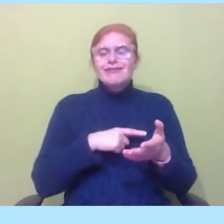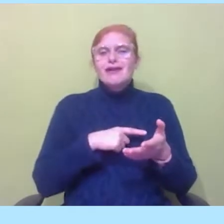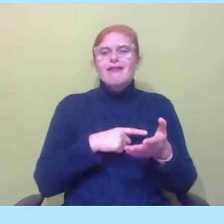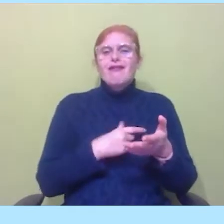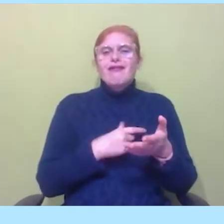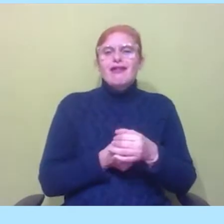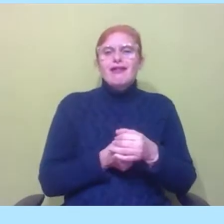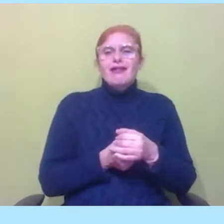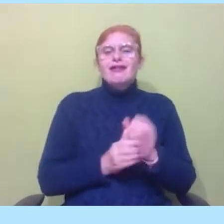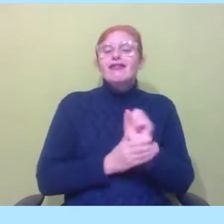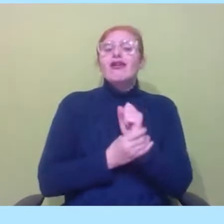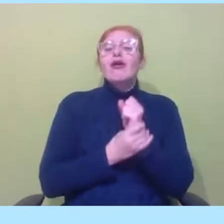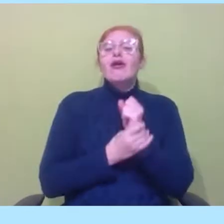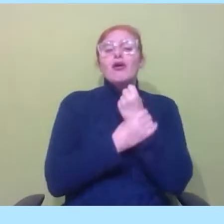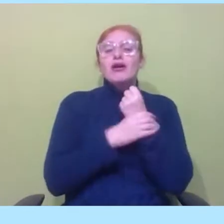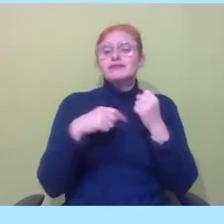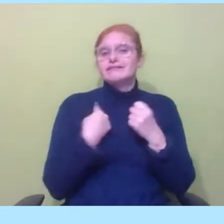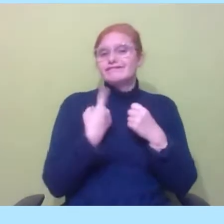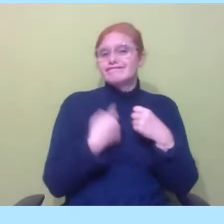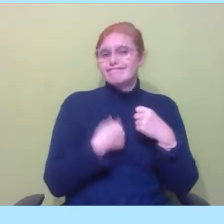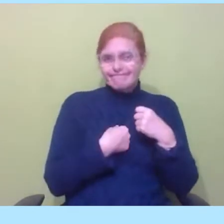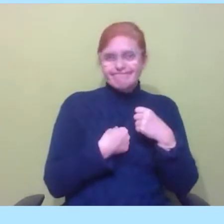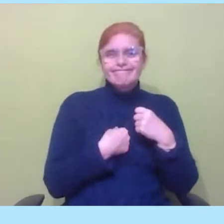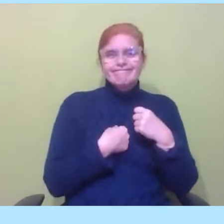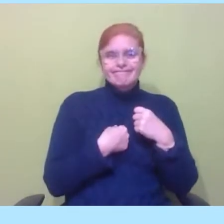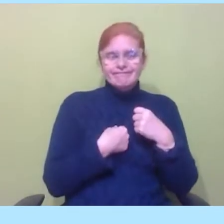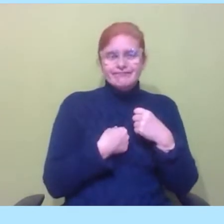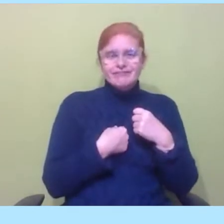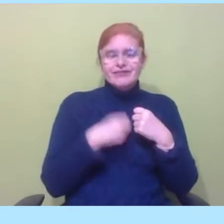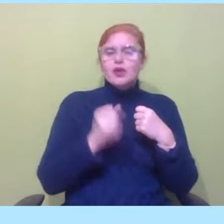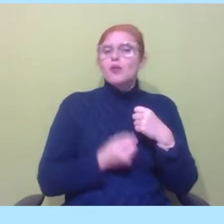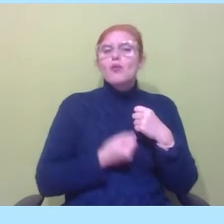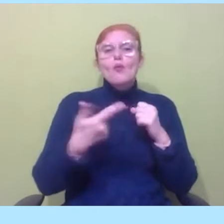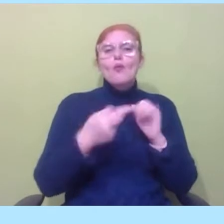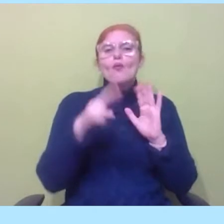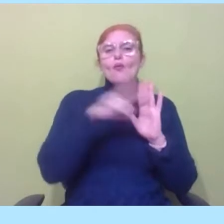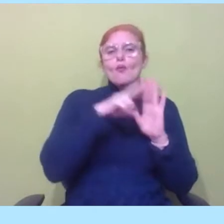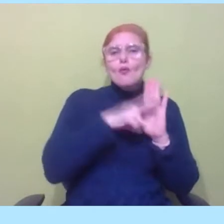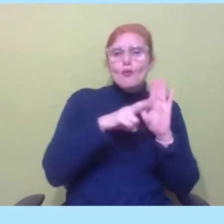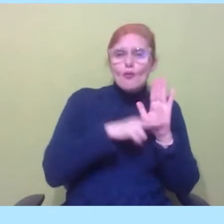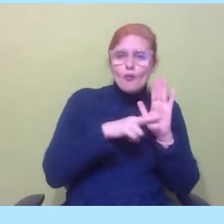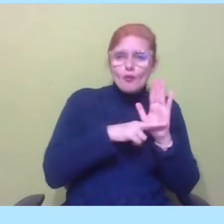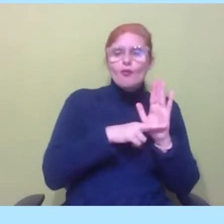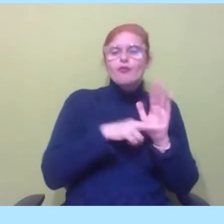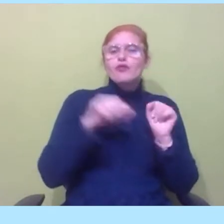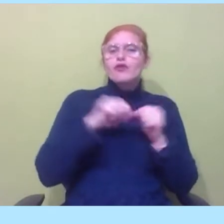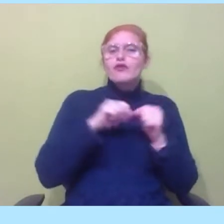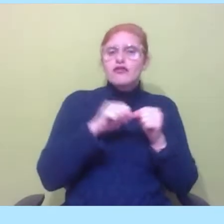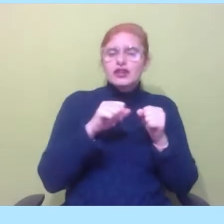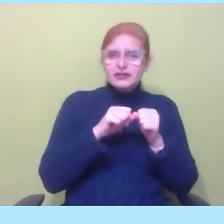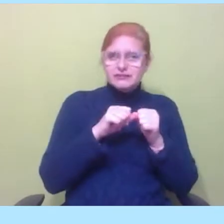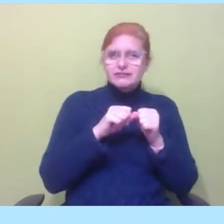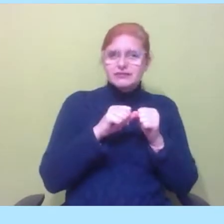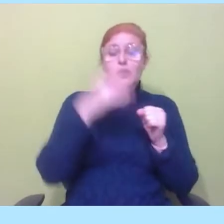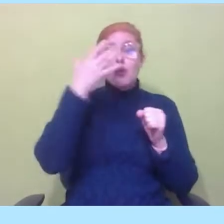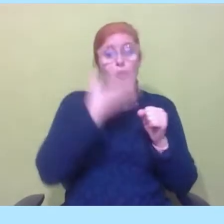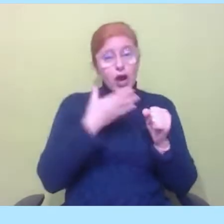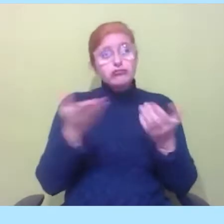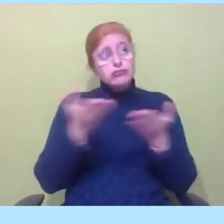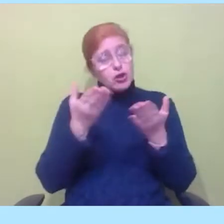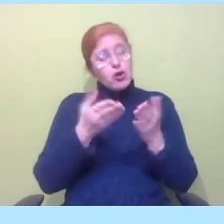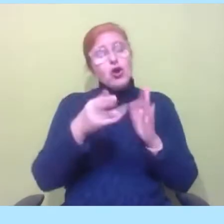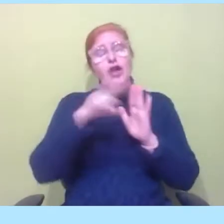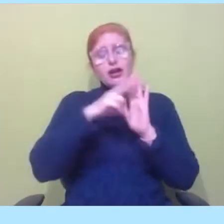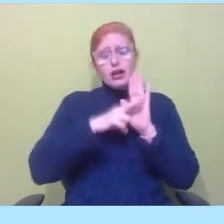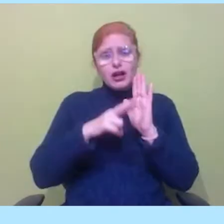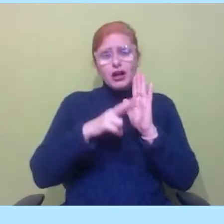para a gente? Que protocolos a gente pode adotar? E eu acho que esses protocolos estão sendo debatidos, não é? Ou a